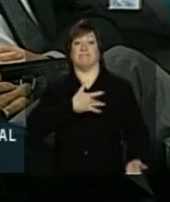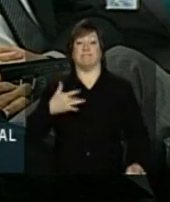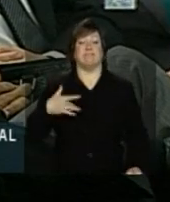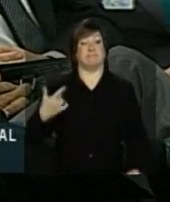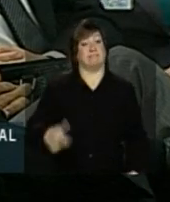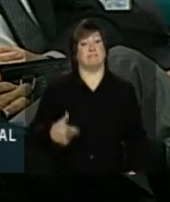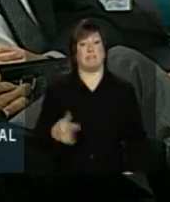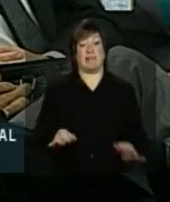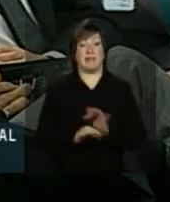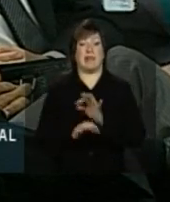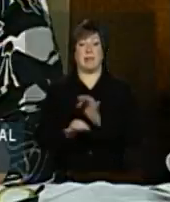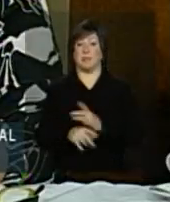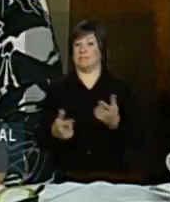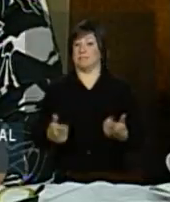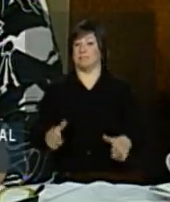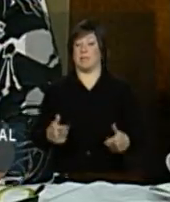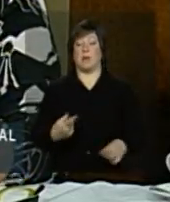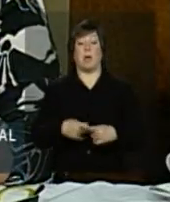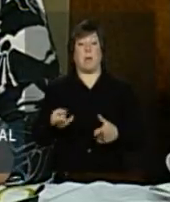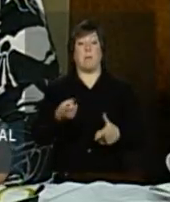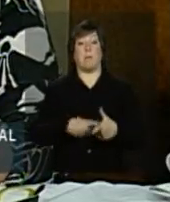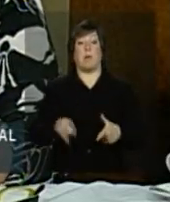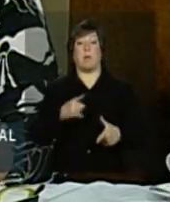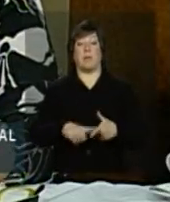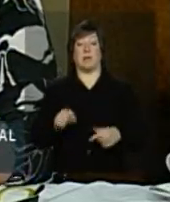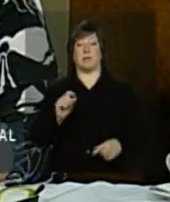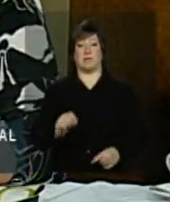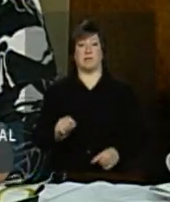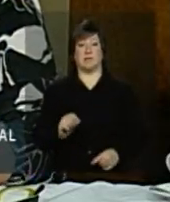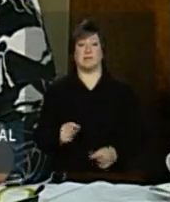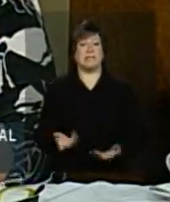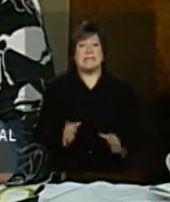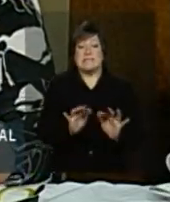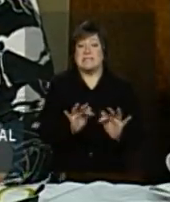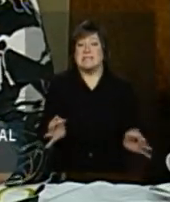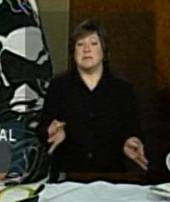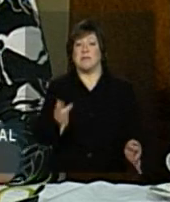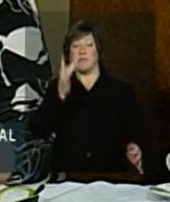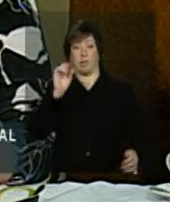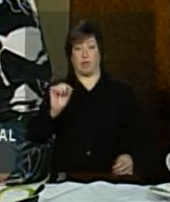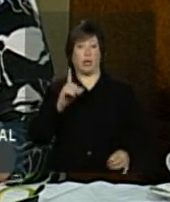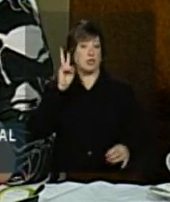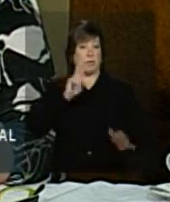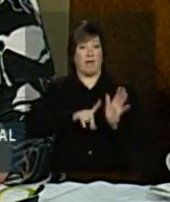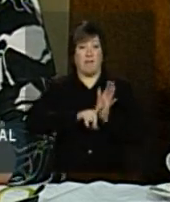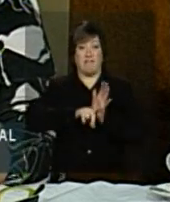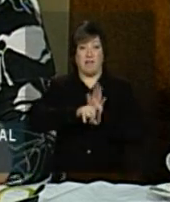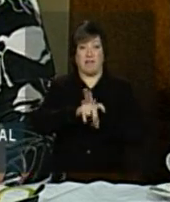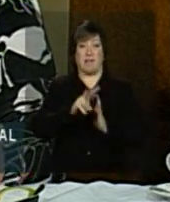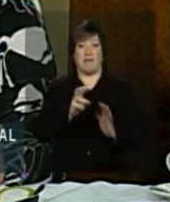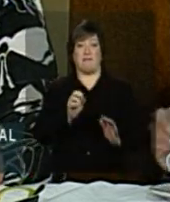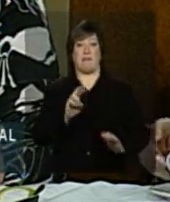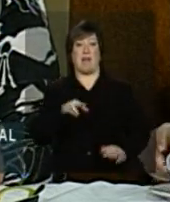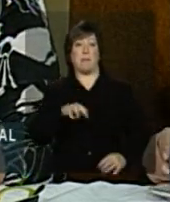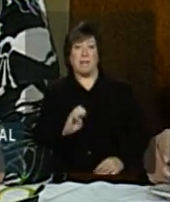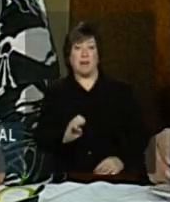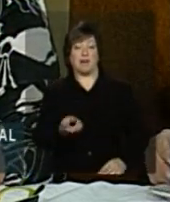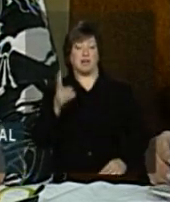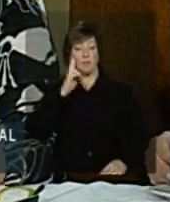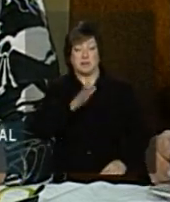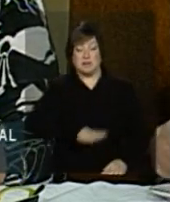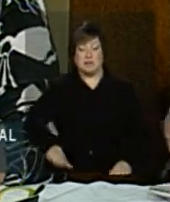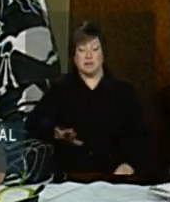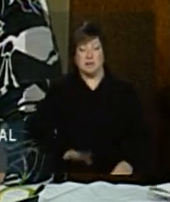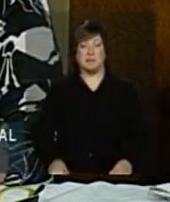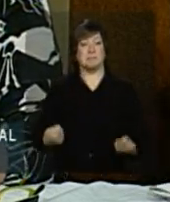tinham sido tratados de problemas eh simples e singelos como verminose durante a primeira infância